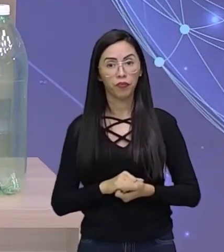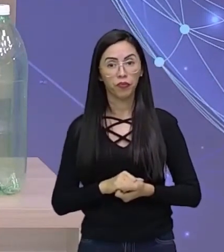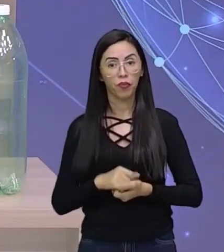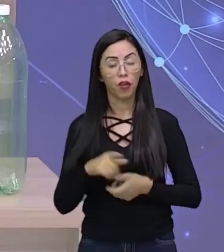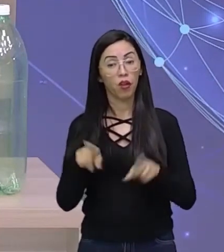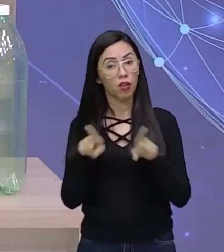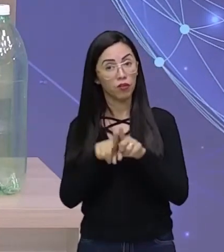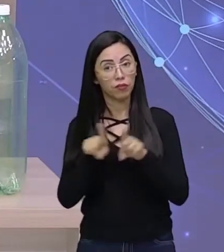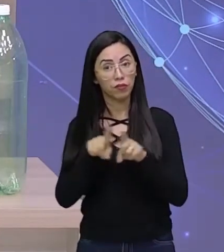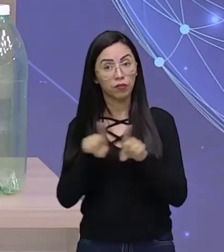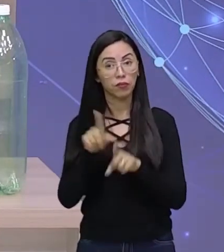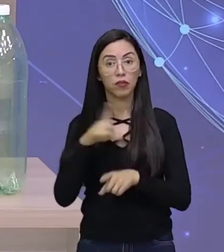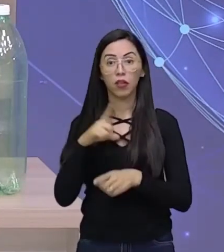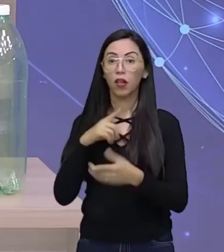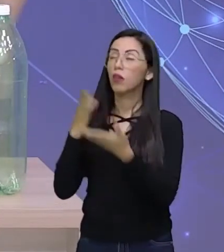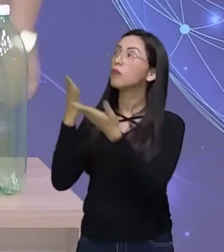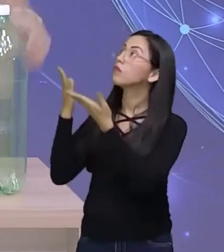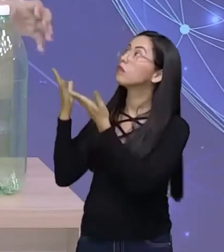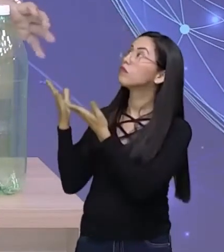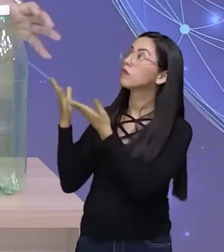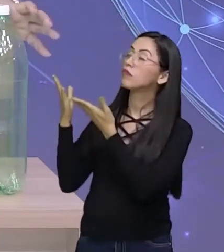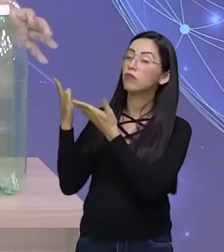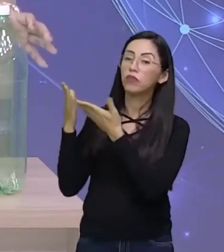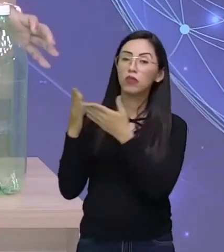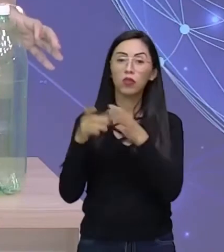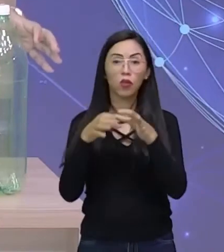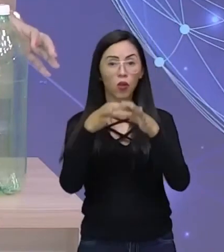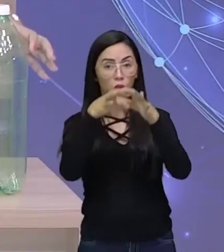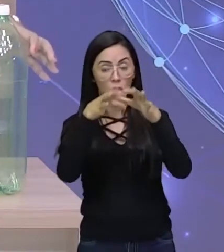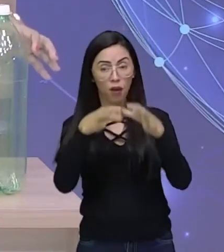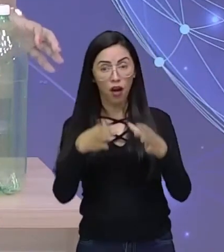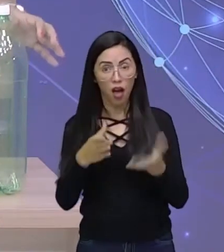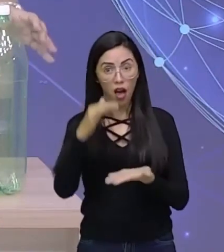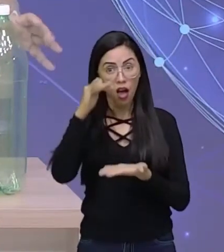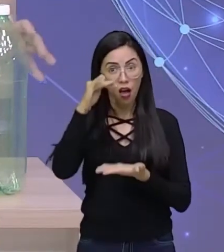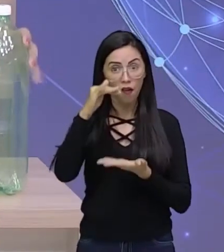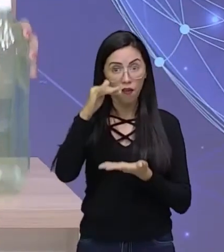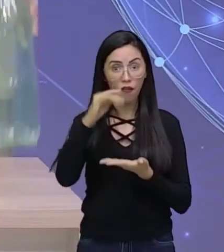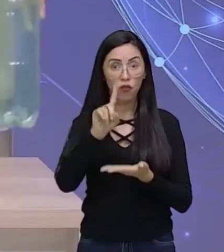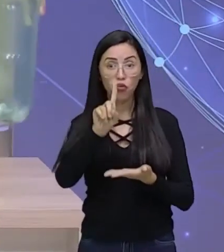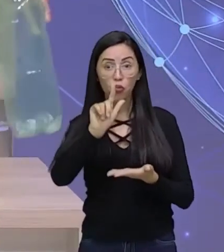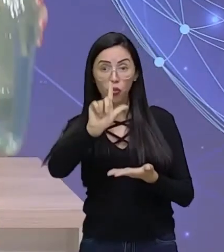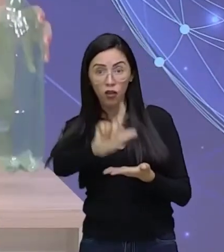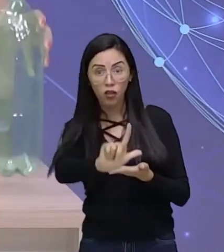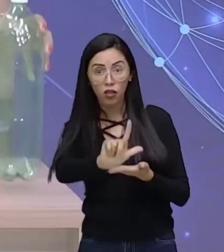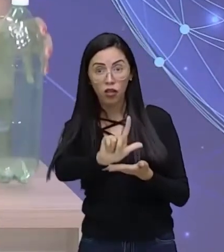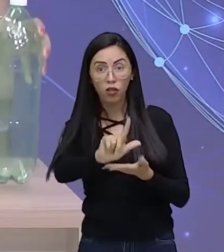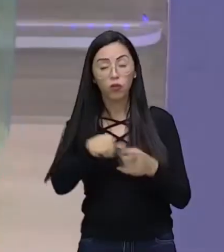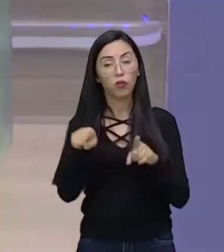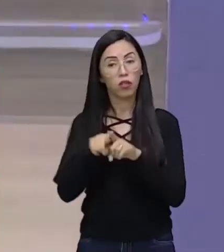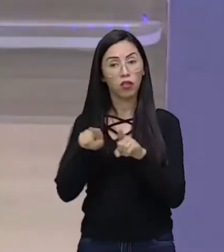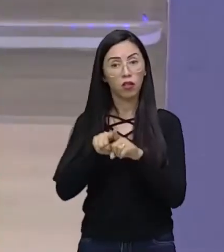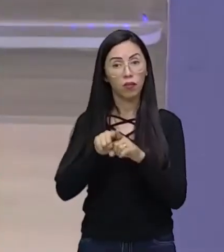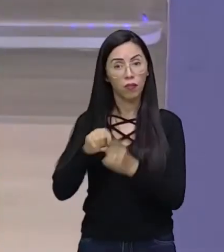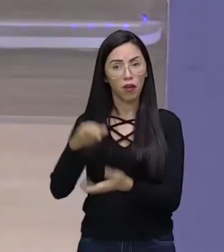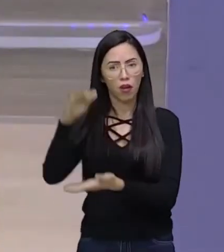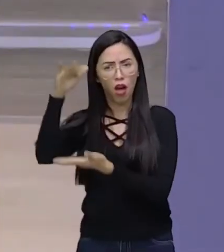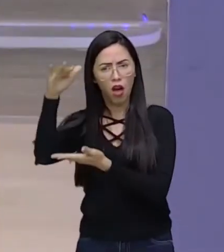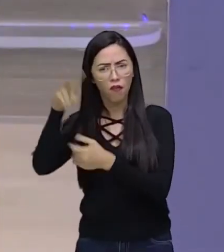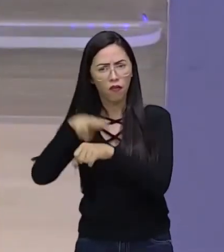lembram que eu falei? As garrafas. Então, aqui eu tenho sabão líquido. Eu